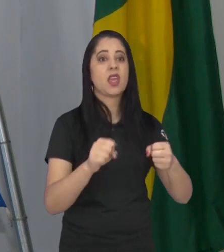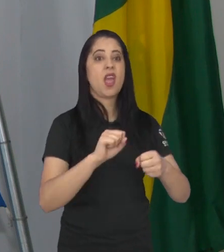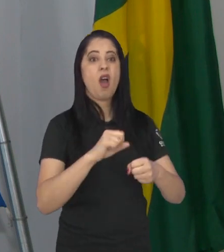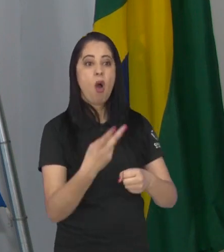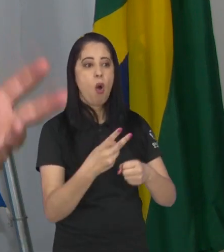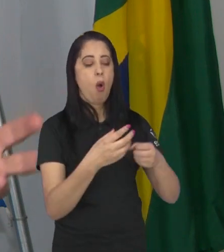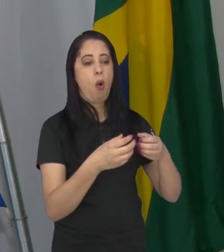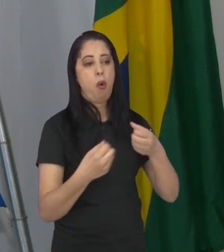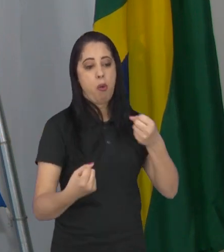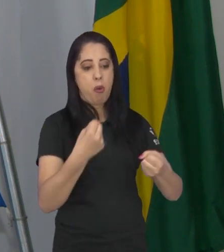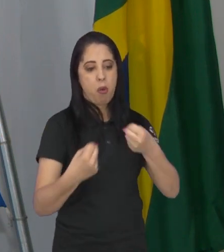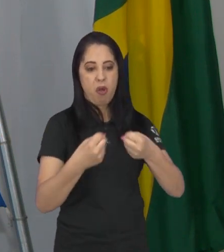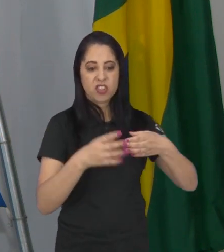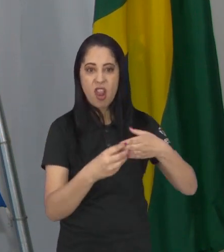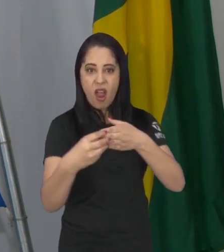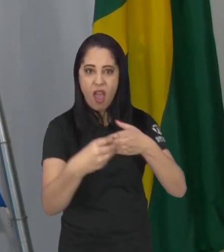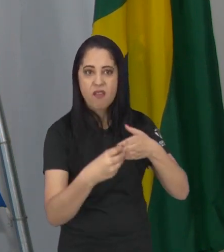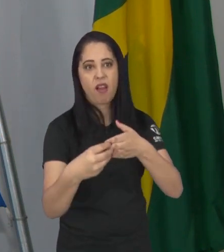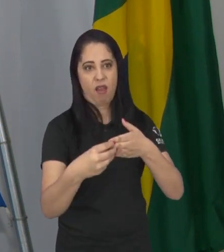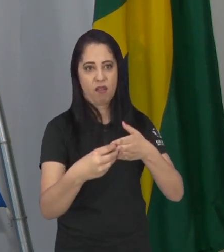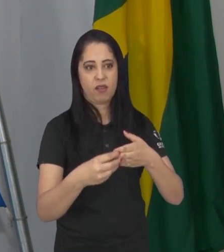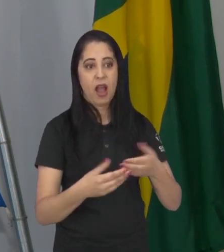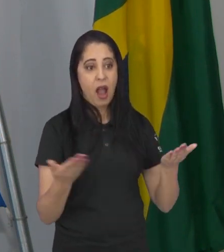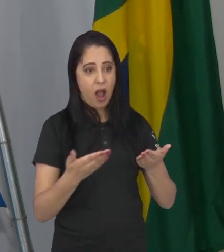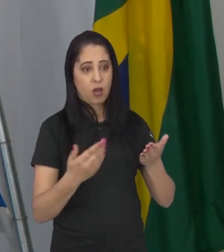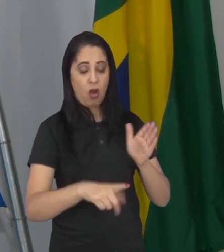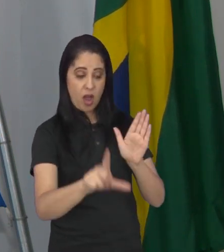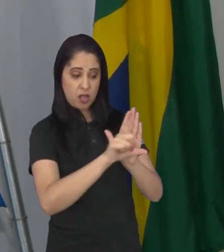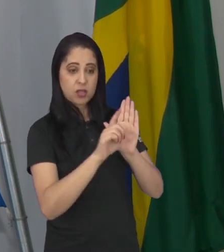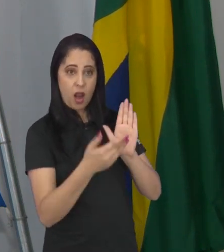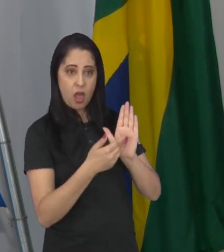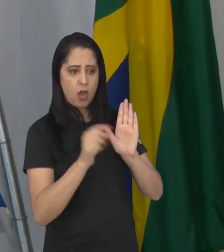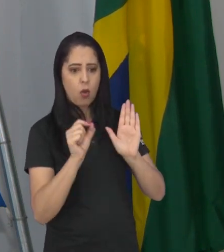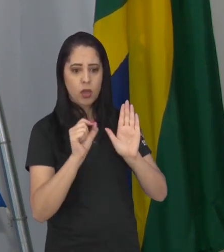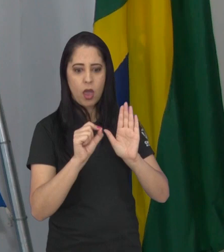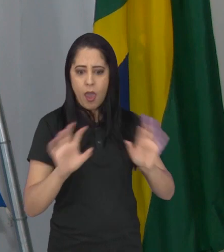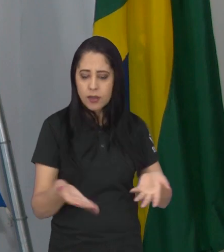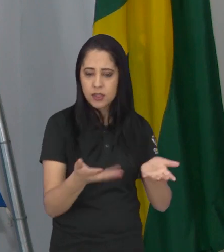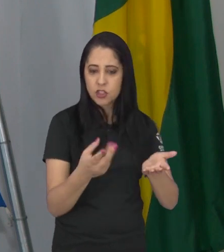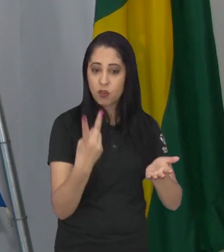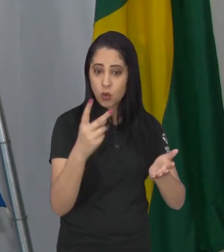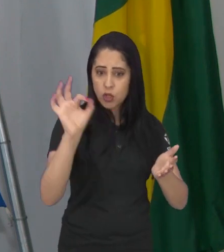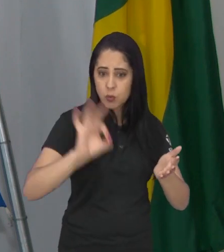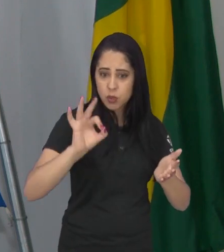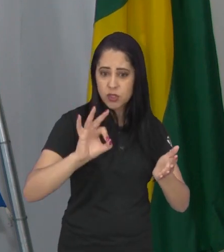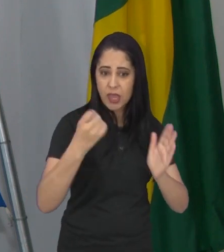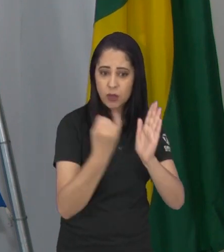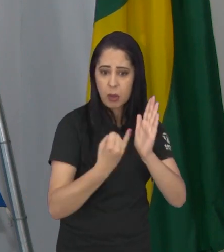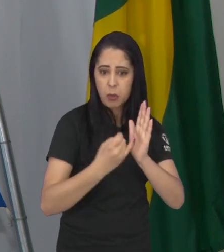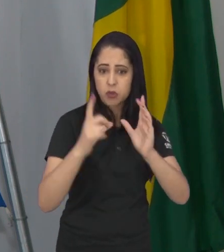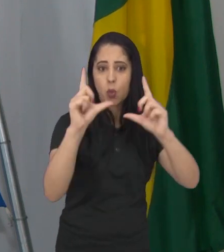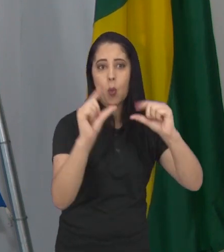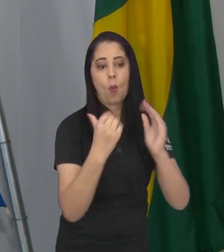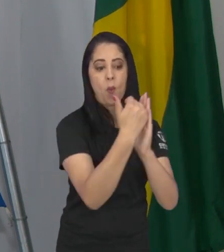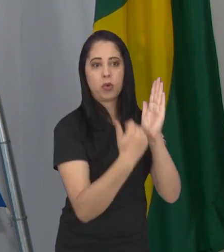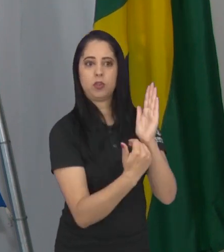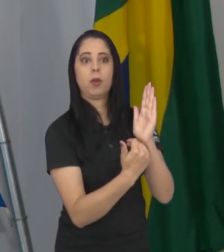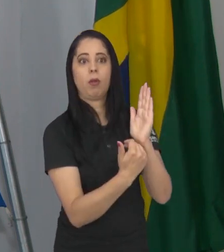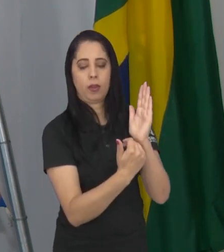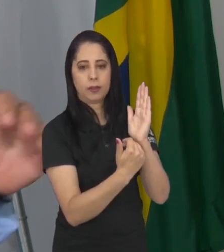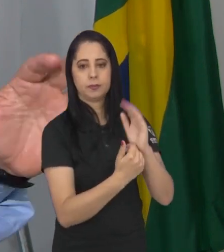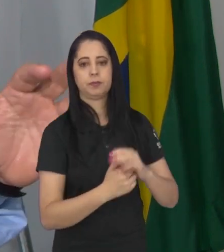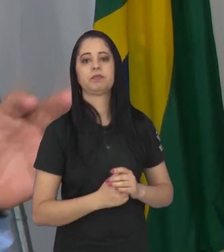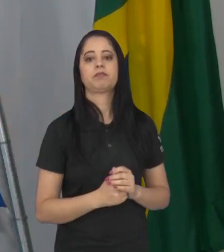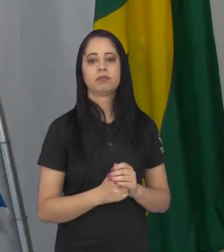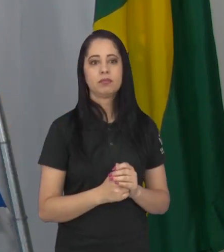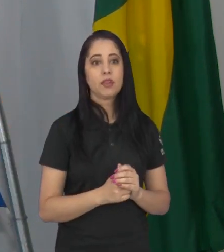de entregas, esse tipo de coisa passa a ter um capítulo na lei dando um incentivo de 2% de ISS. É um setor que só